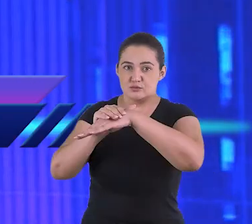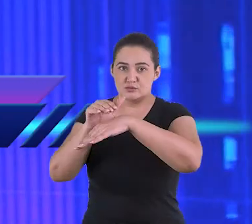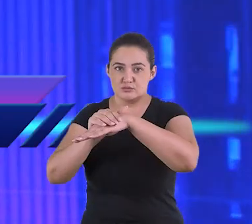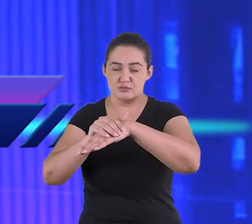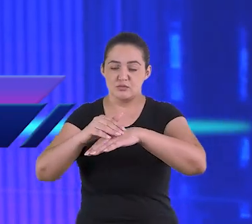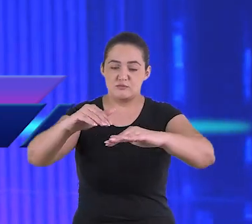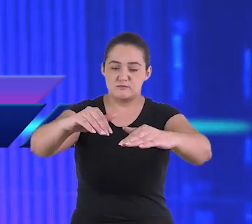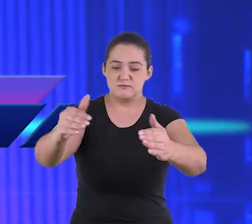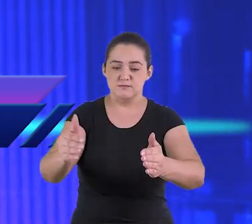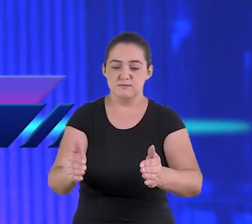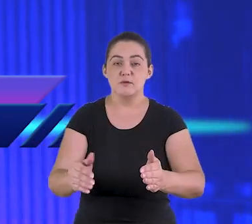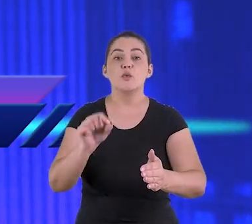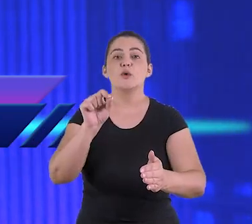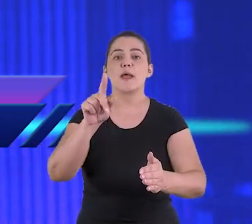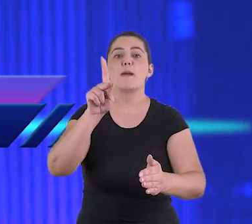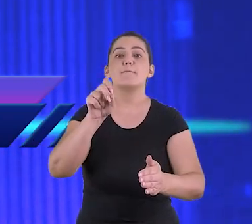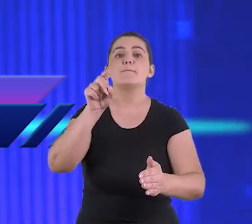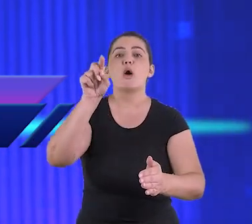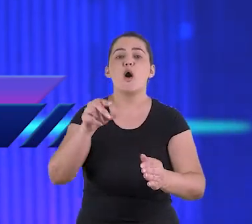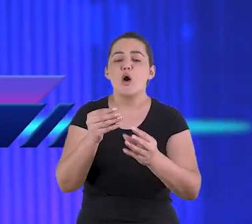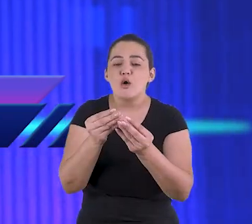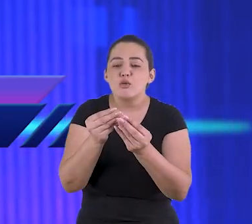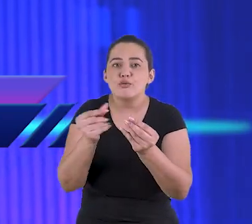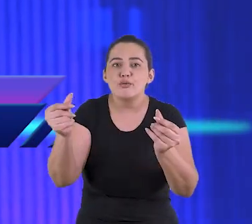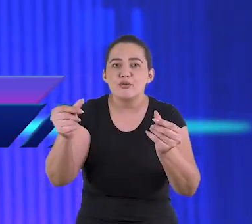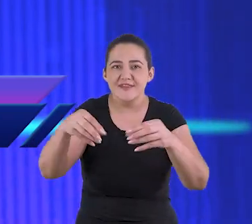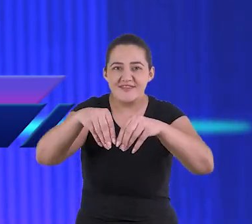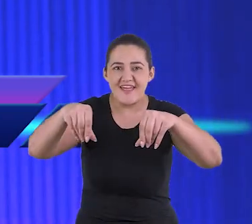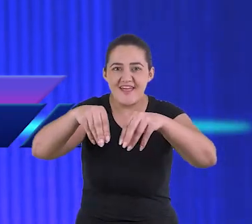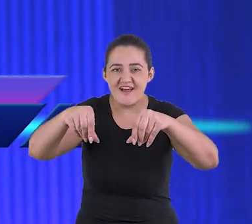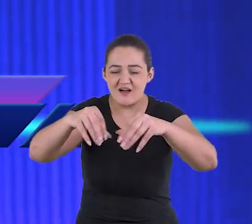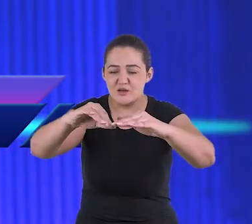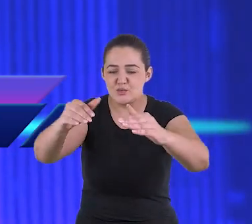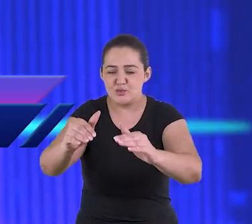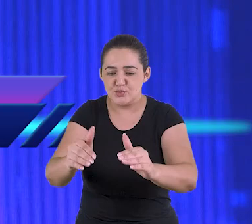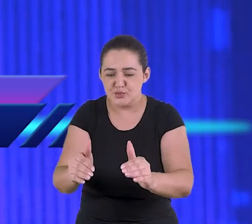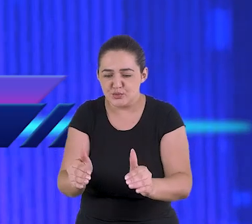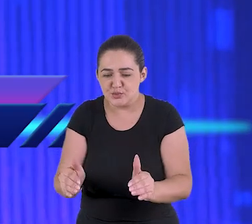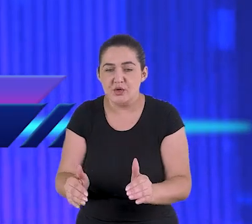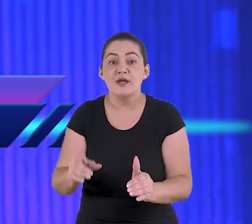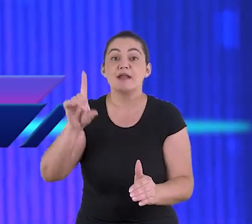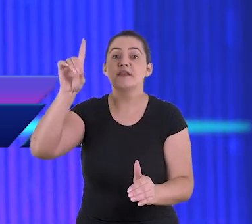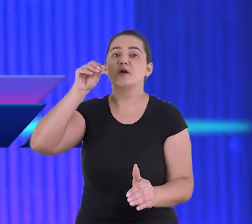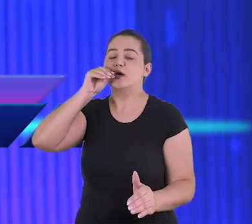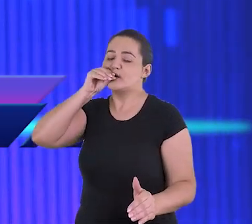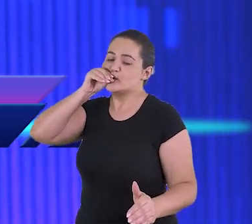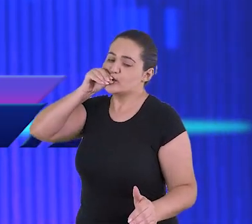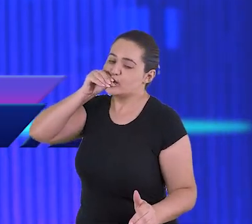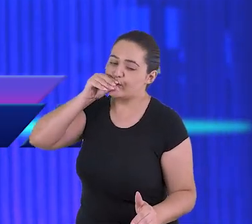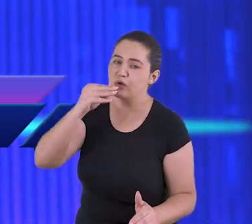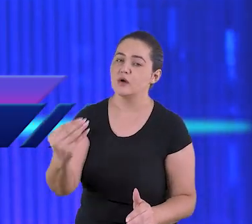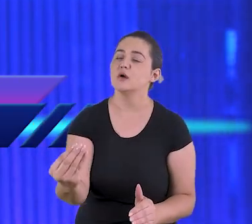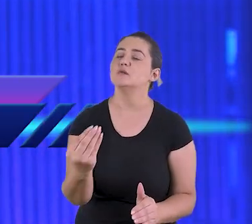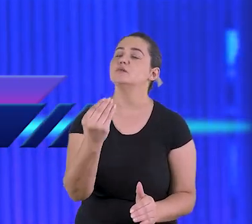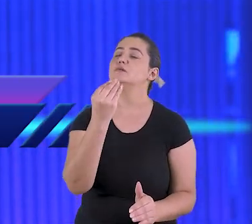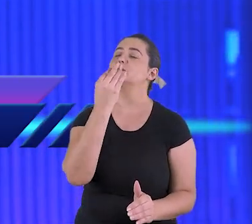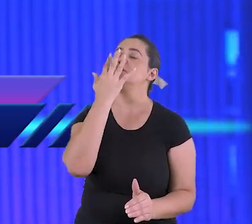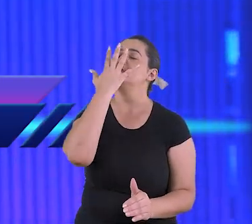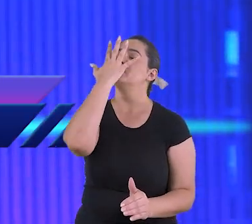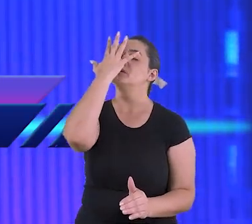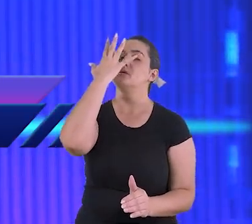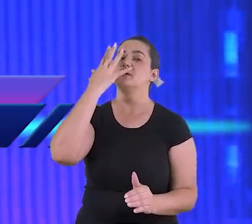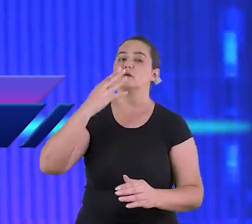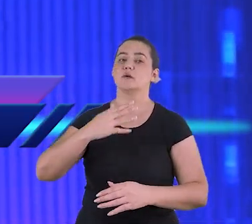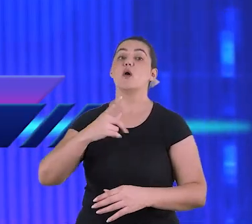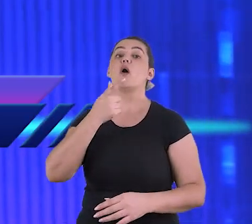Então formou o Senhor Deus ao homem do pó da terra. Ele soprou nas narinas o fôlego de vida, e